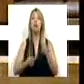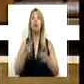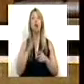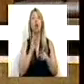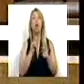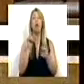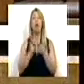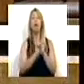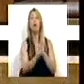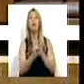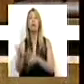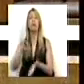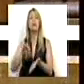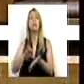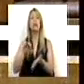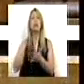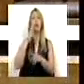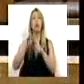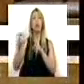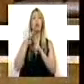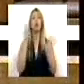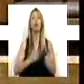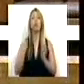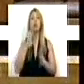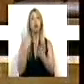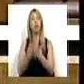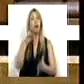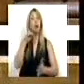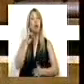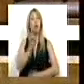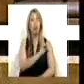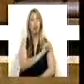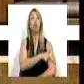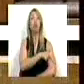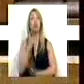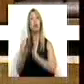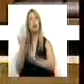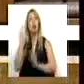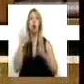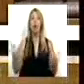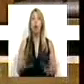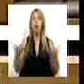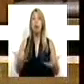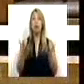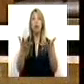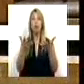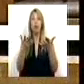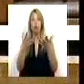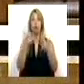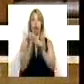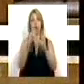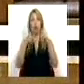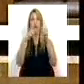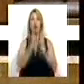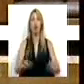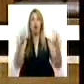aos centros eletroprodutores a título de garantia de potência, retirando o incentivo à construção de novas